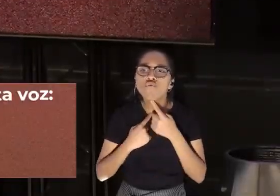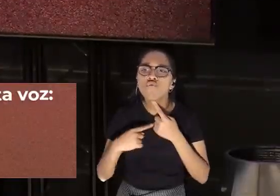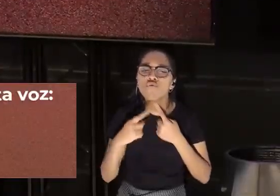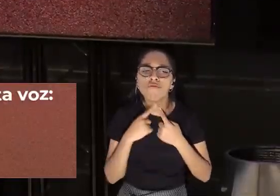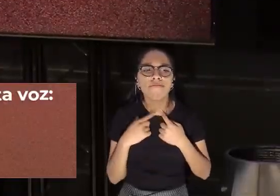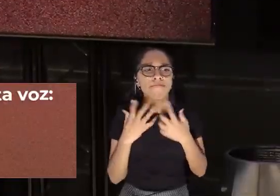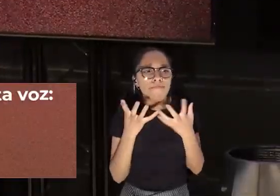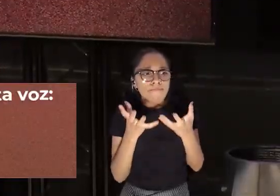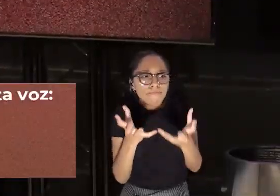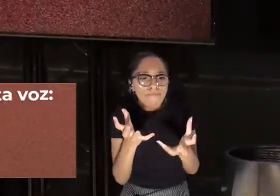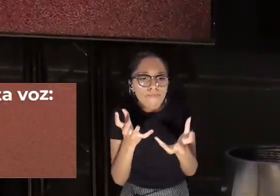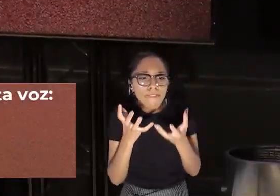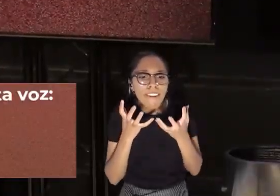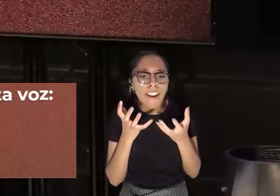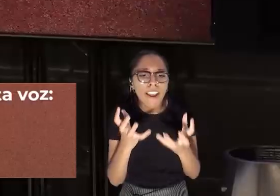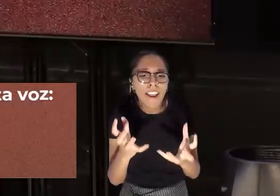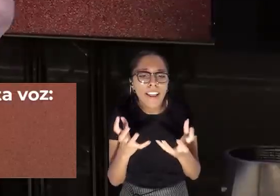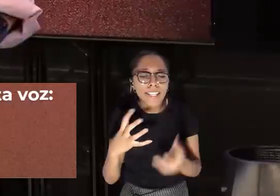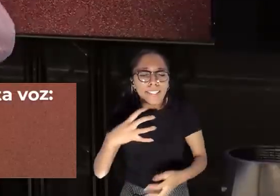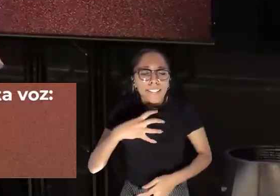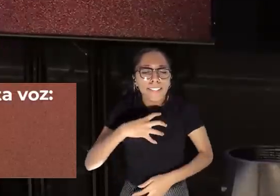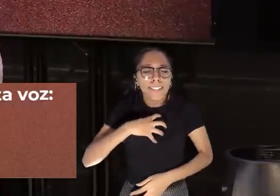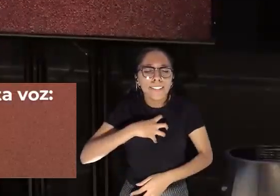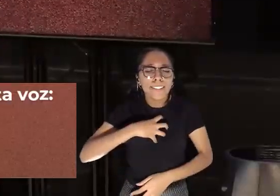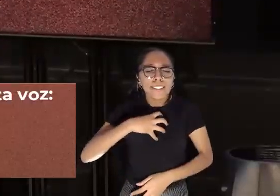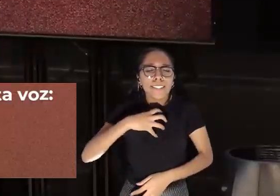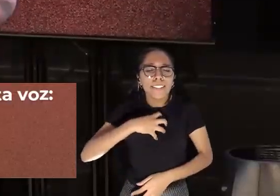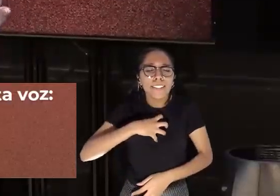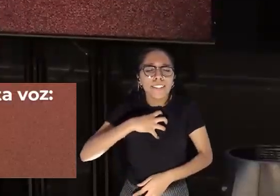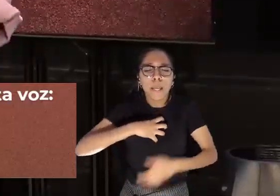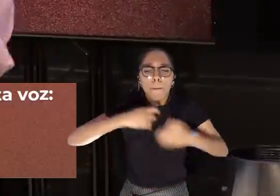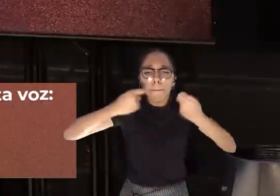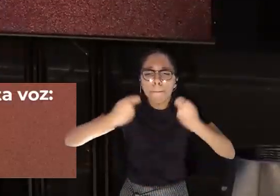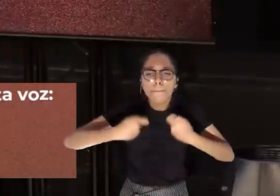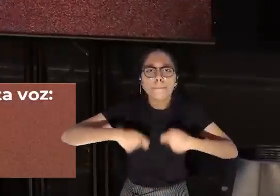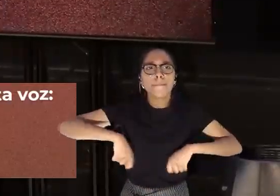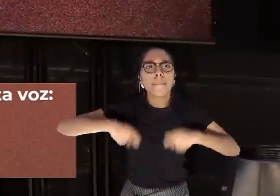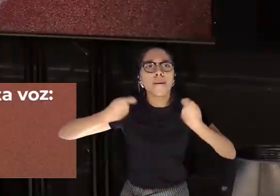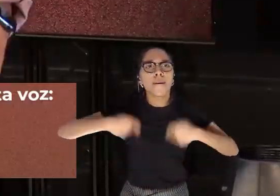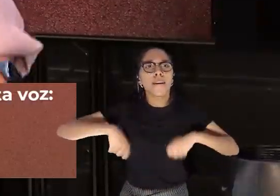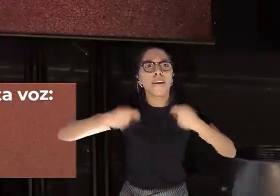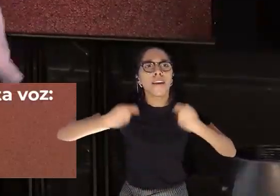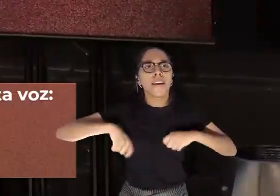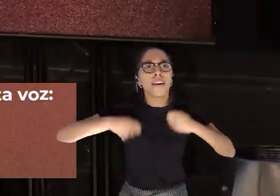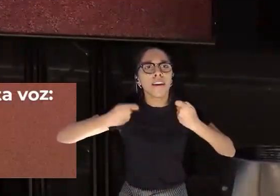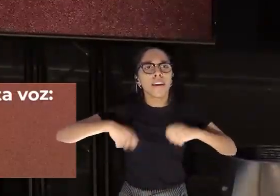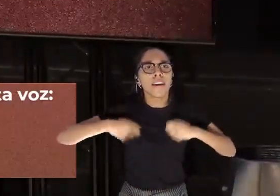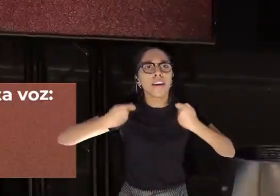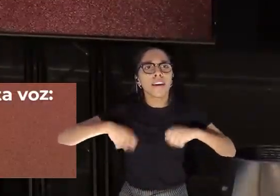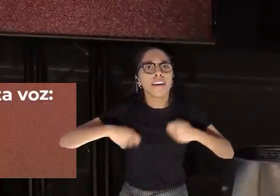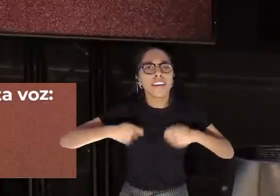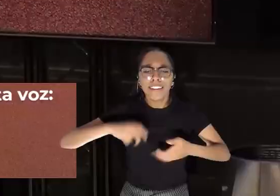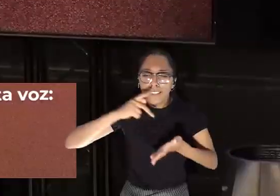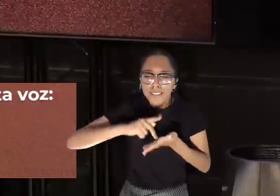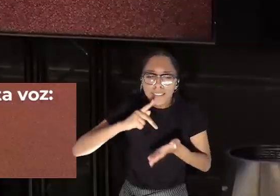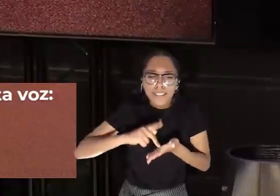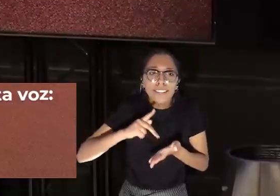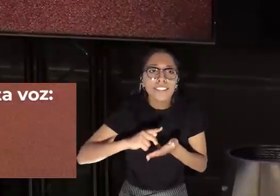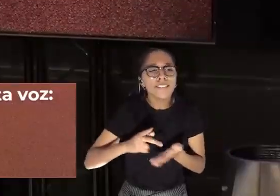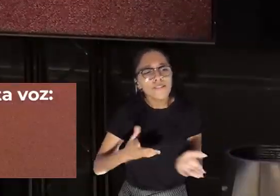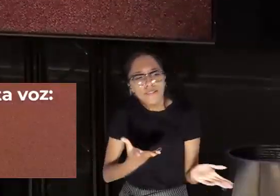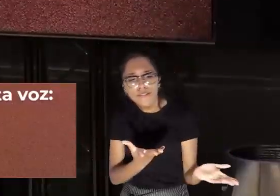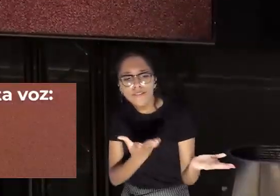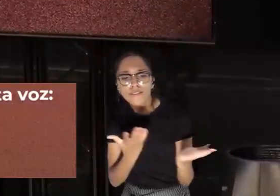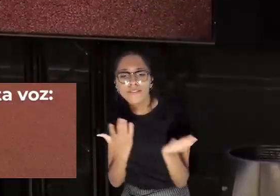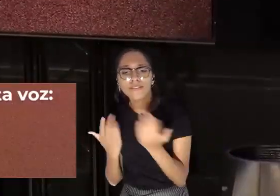cucuruco aqui, ó. Tá forte. Por que que você tem sede? Porque correu demais. Porque lutou demais. Porque gastou muita energia. Se alguém tem sede,